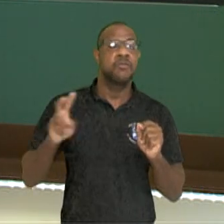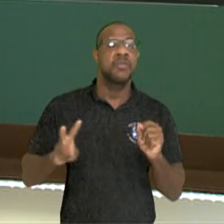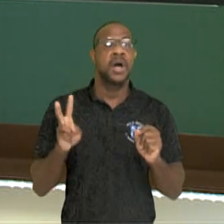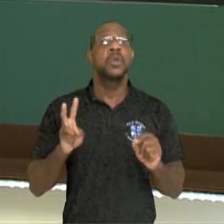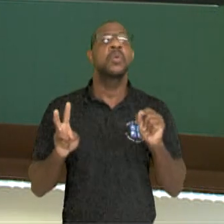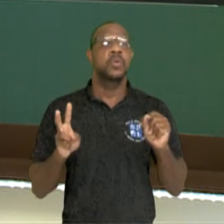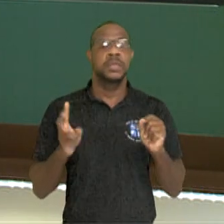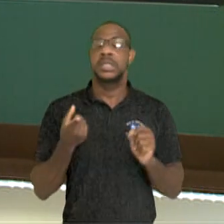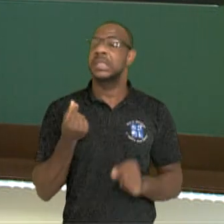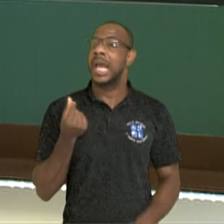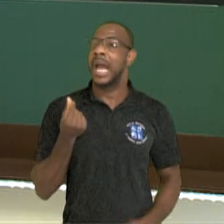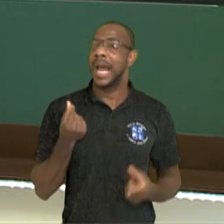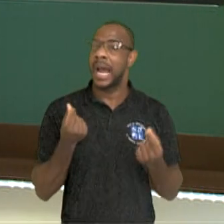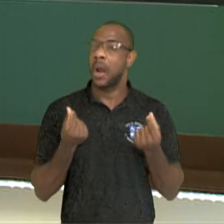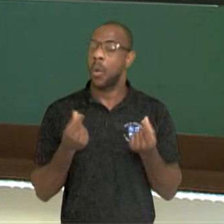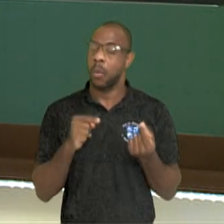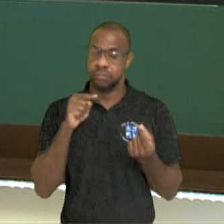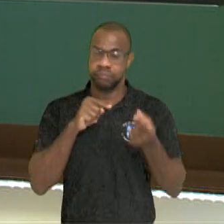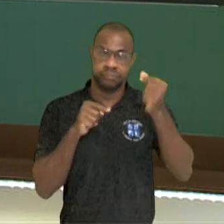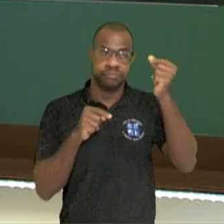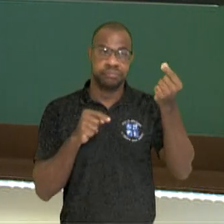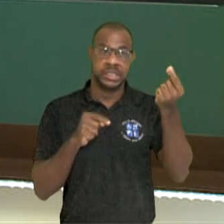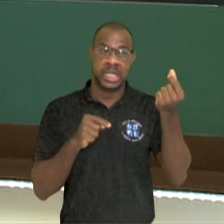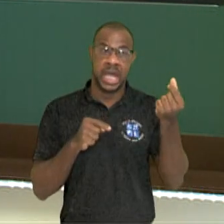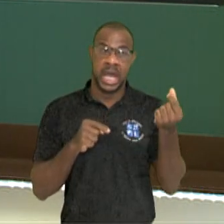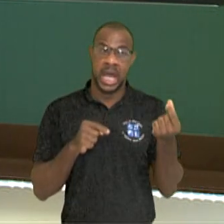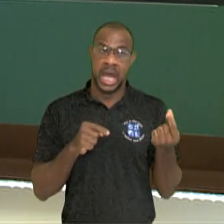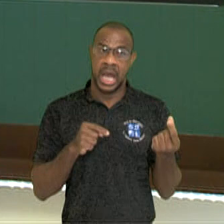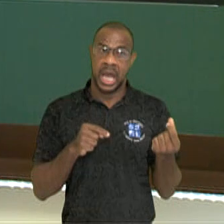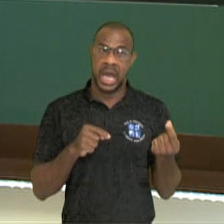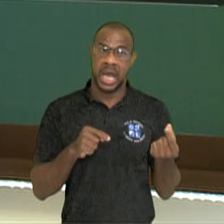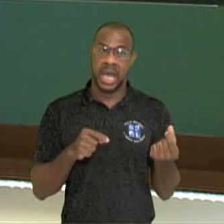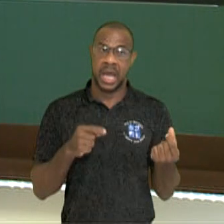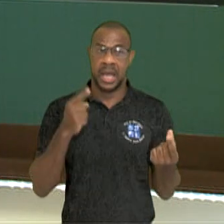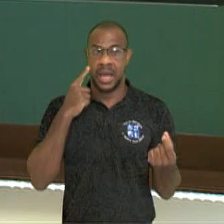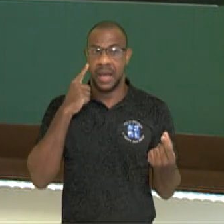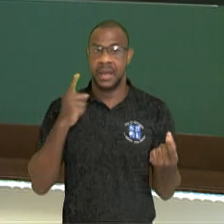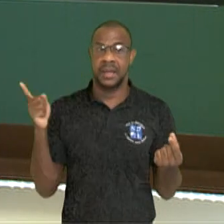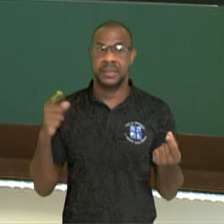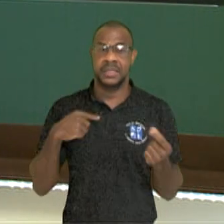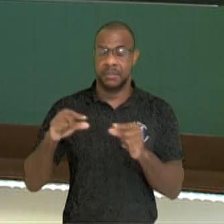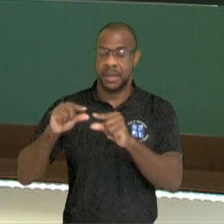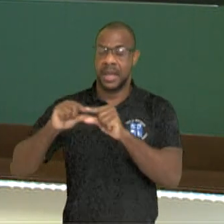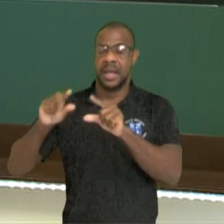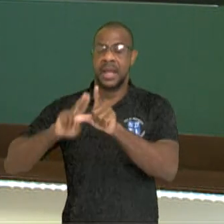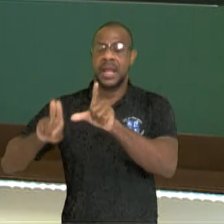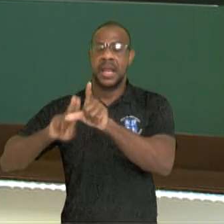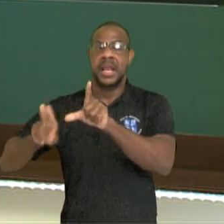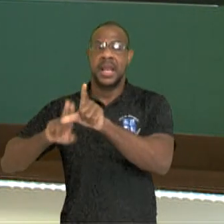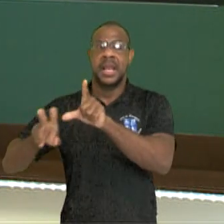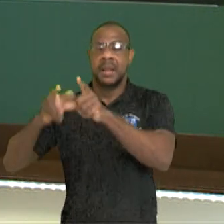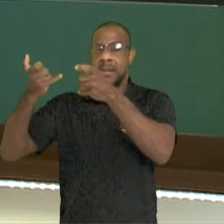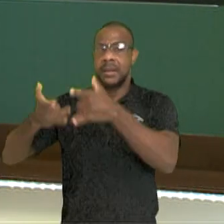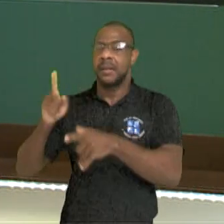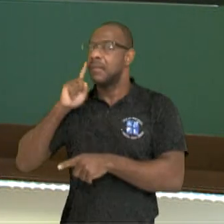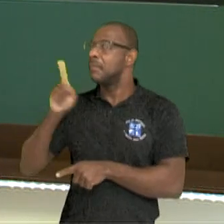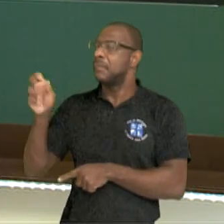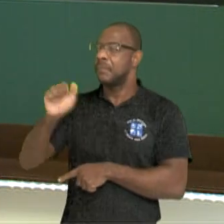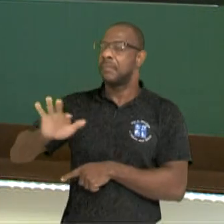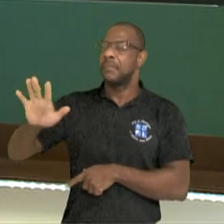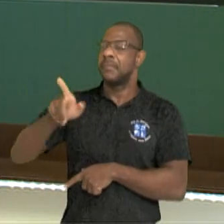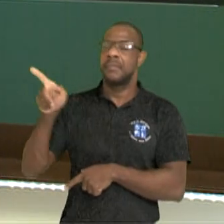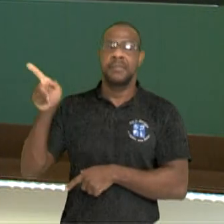valor em dinheiro, em milhares de reais, ó. Tem uma legenda aqui explicando para vocês,